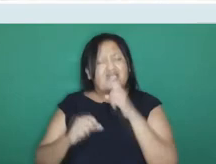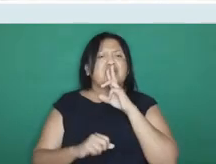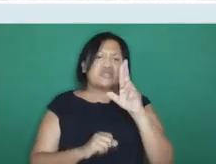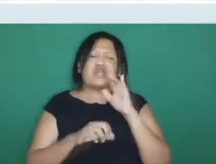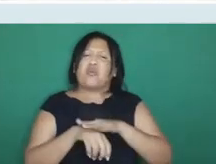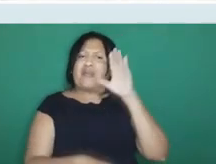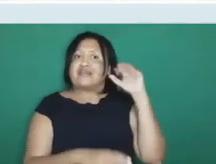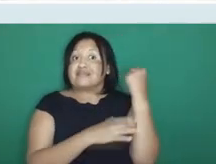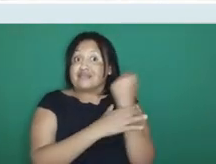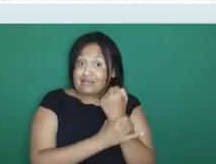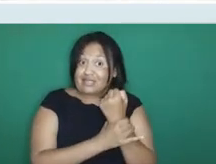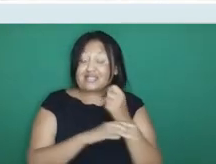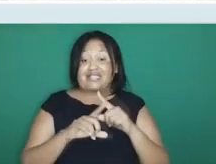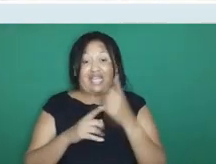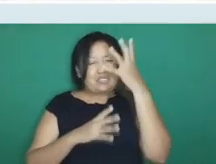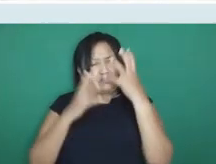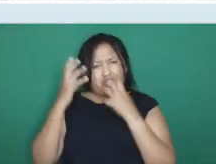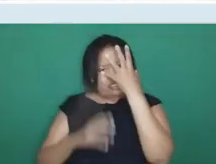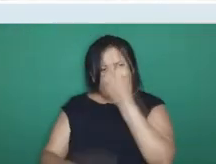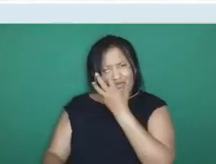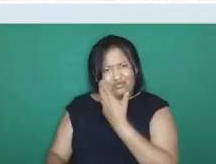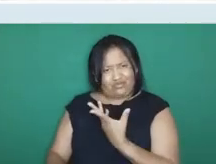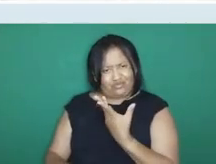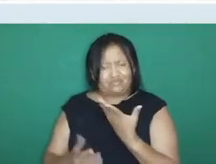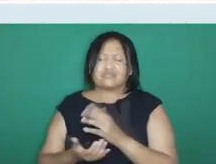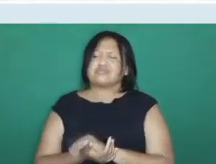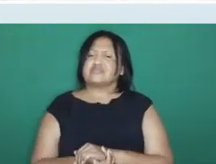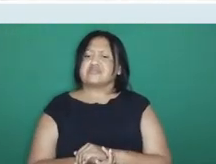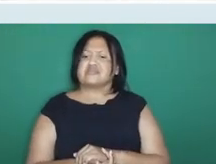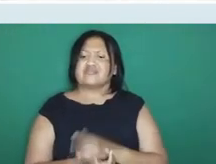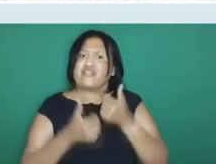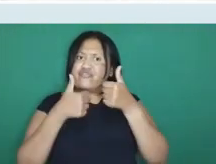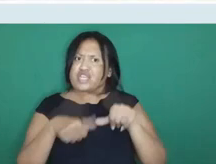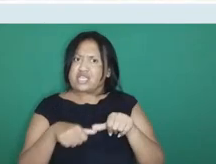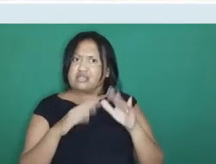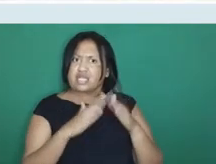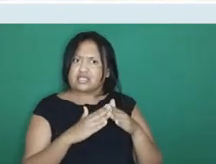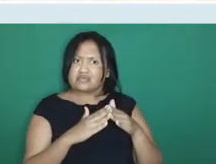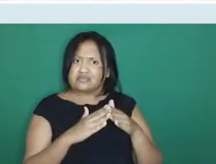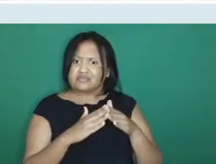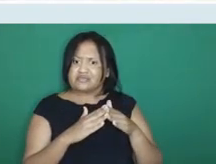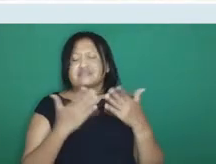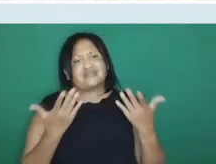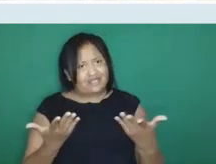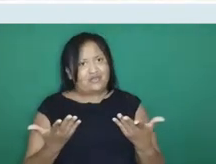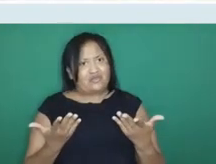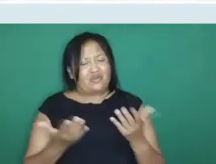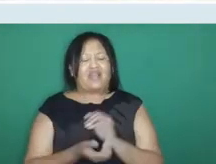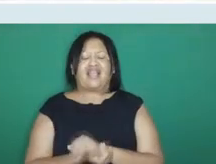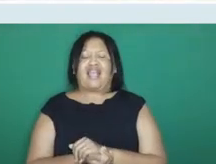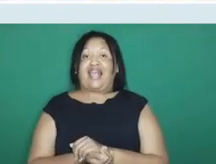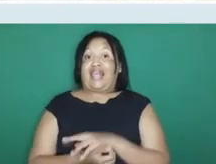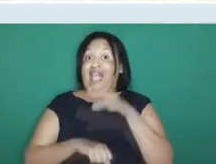que é justamente essa expressão aqui ó stay home fique em casa era Justamente a recomendação